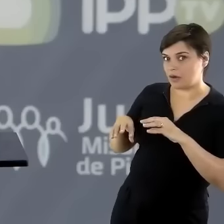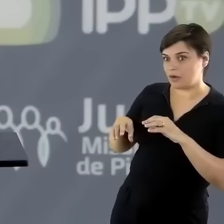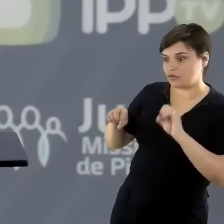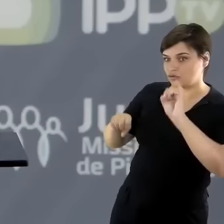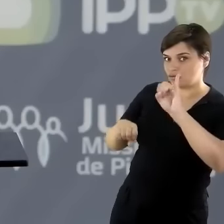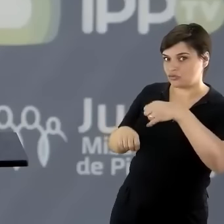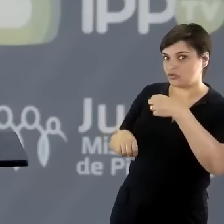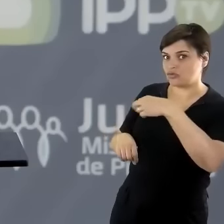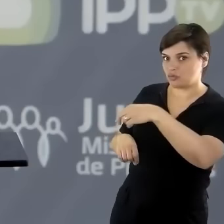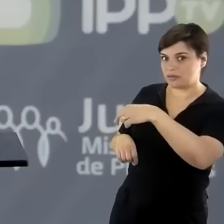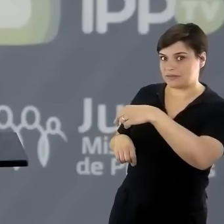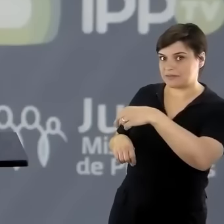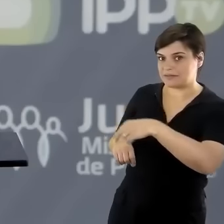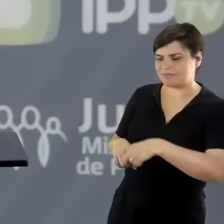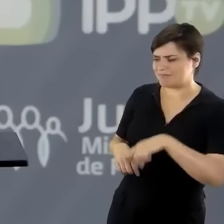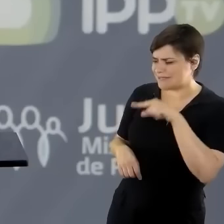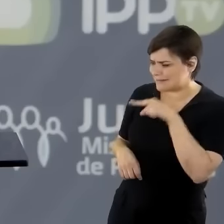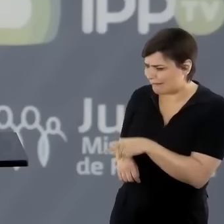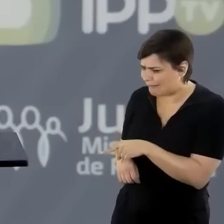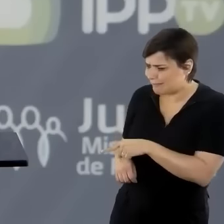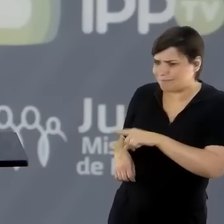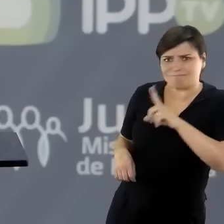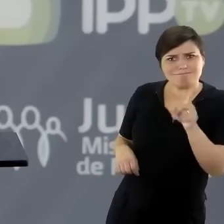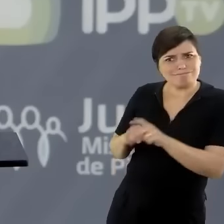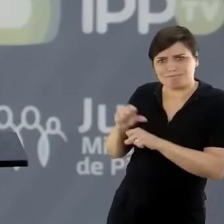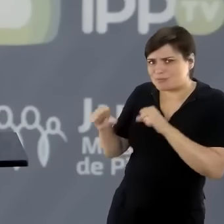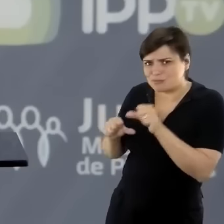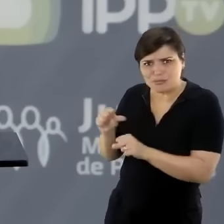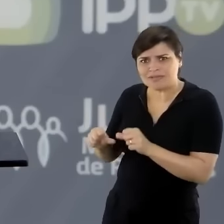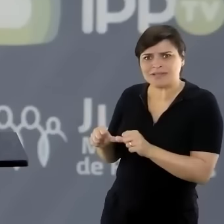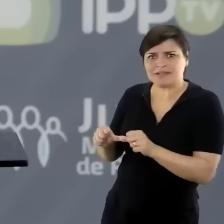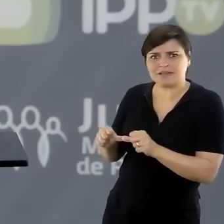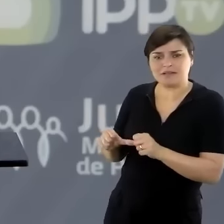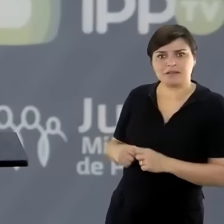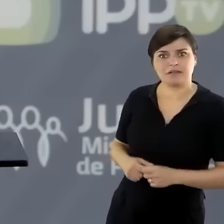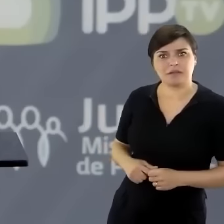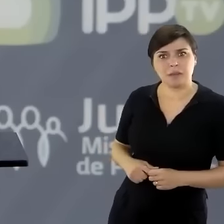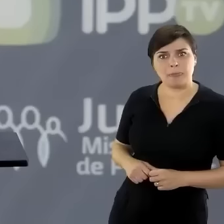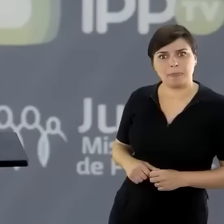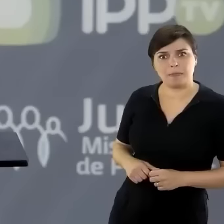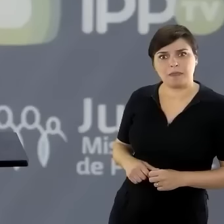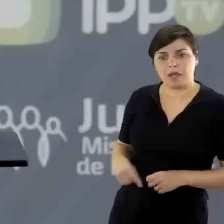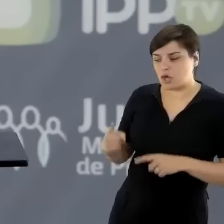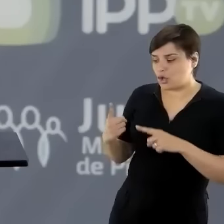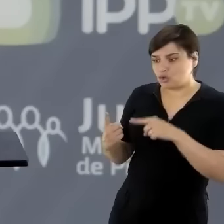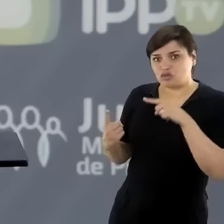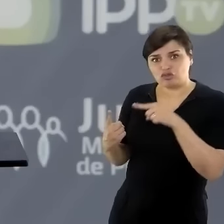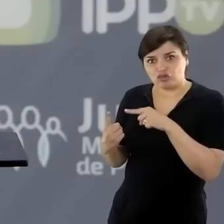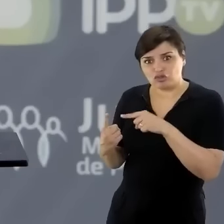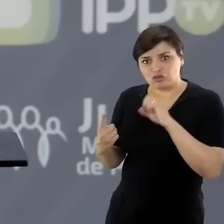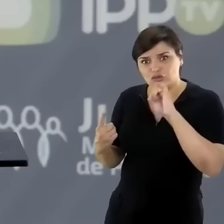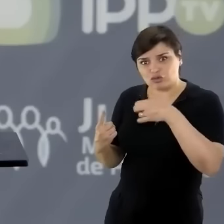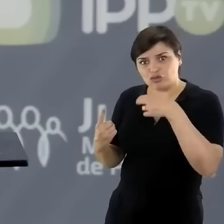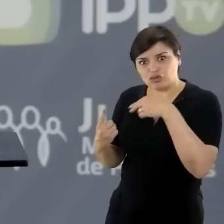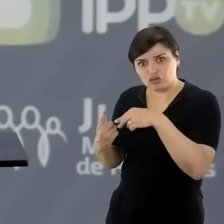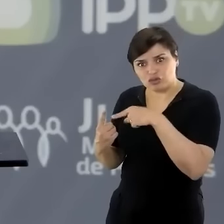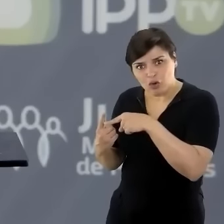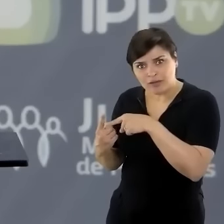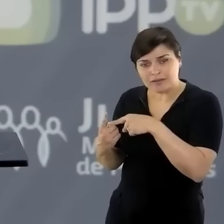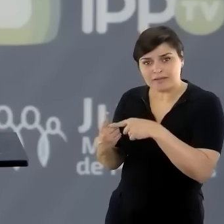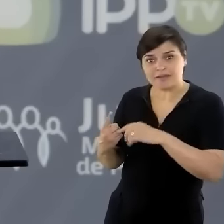mas ele não muda ele fica muito feliz quando ele é abençoado mas ele fica muito irritado quando os